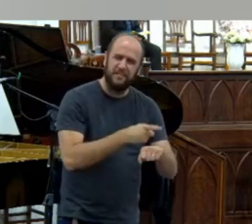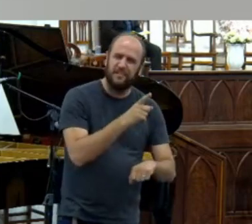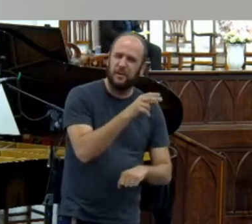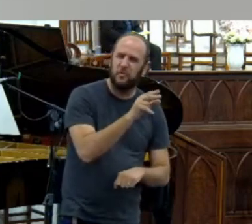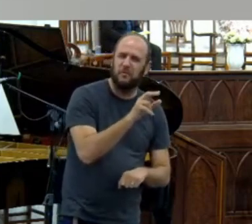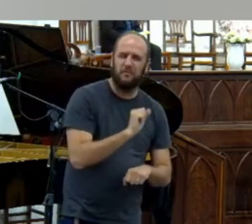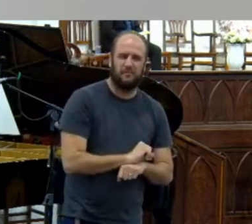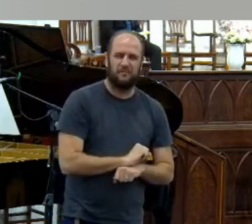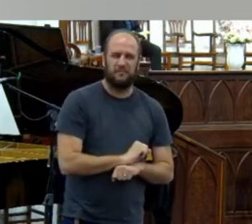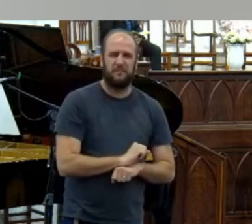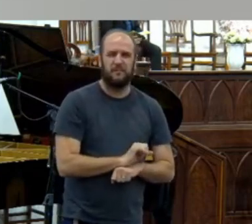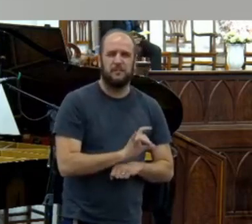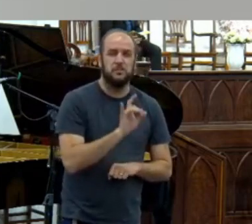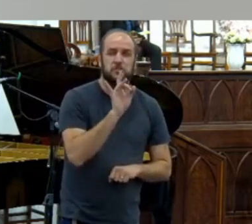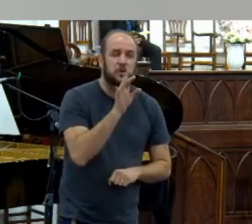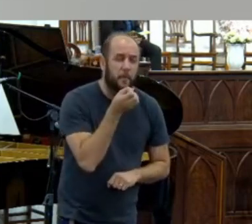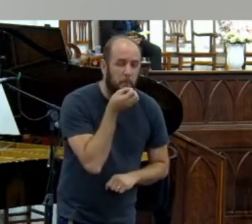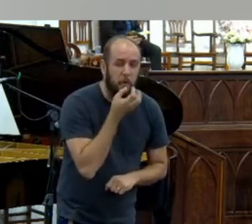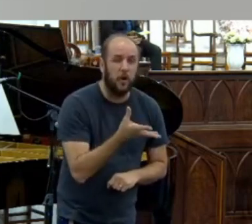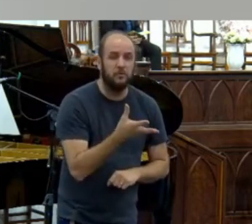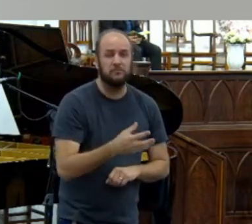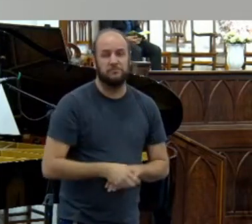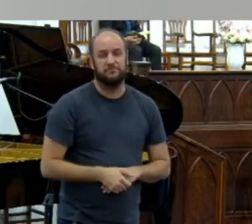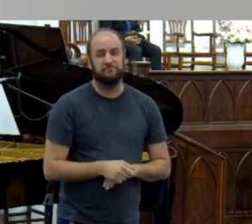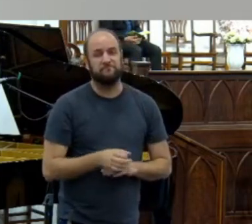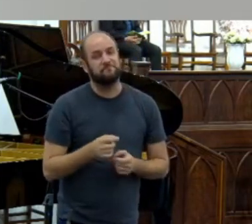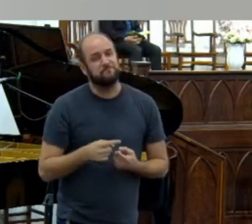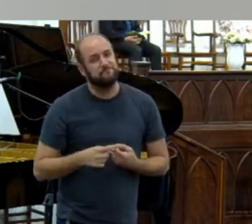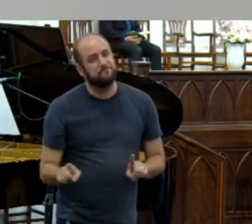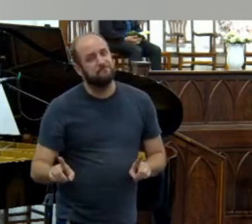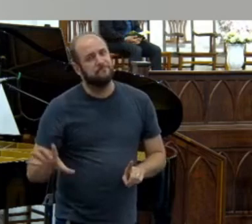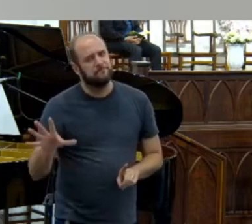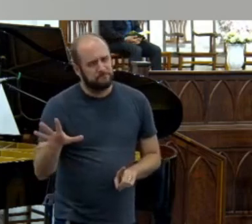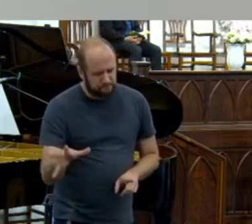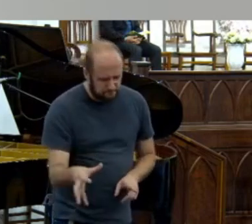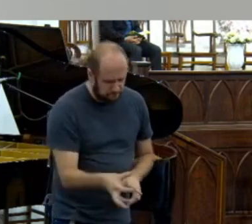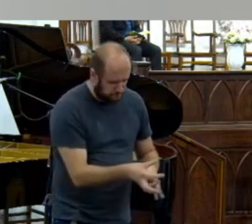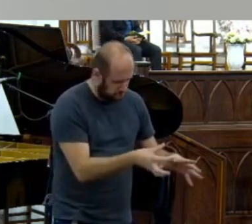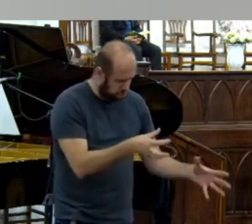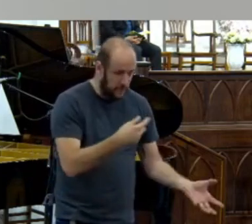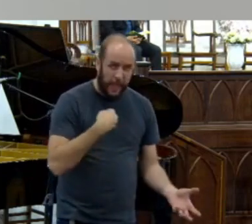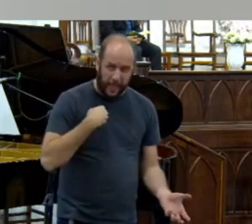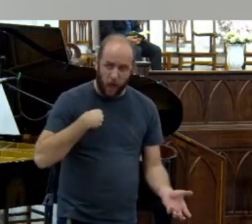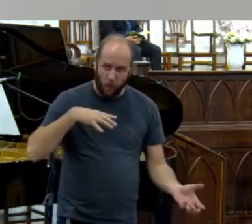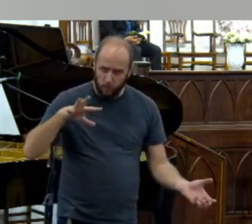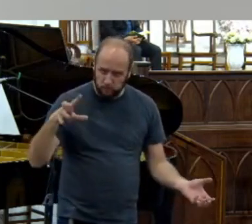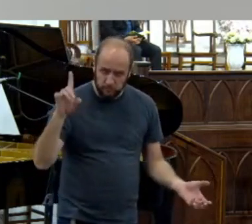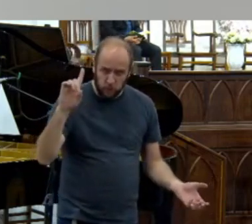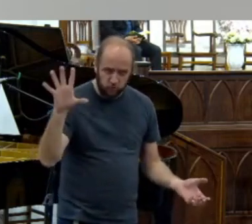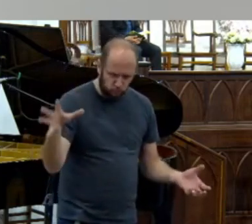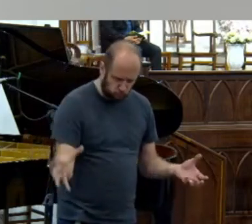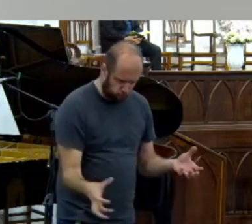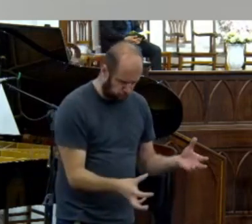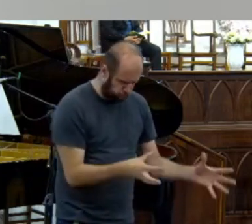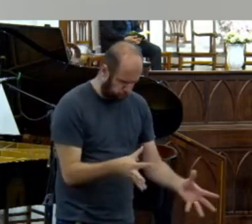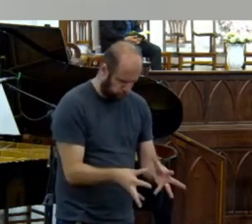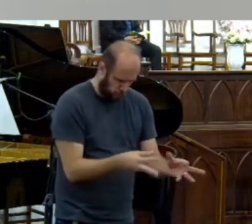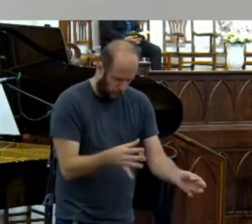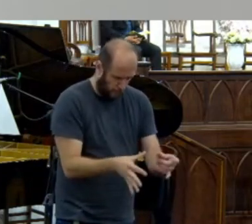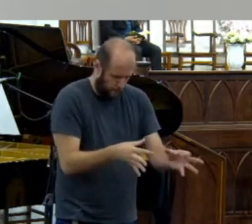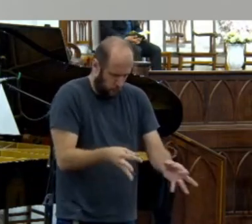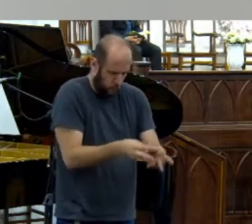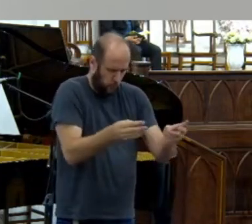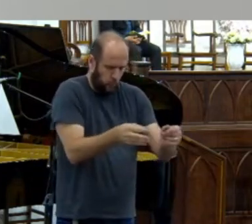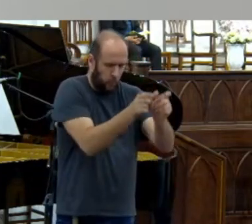não eras nada além de pó, mas eu tomei do barro e fiz a minha obra-prima, o ser